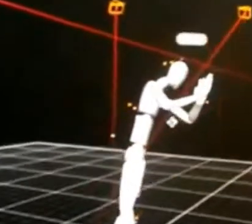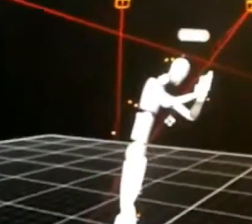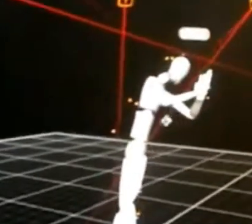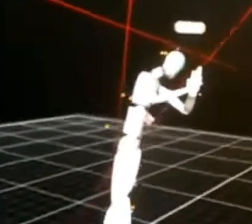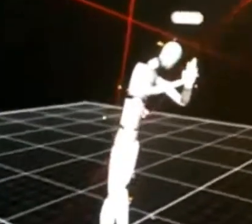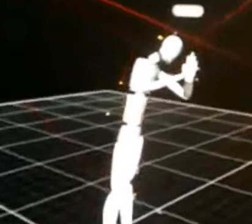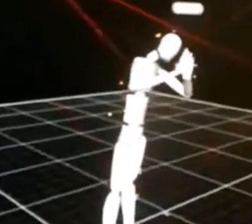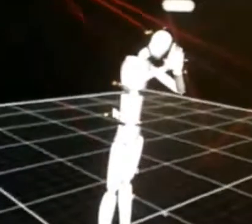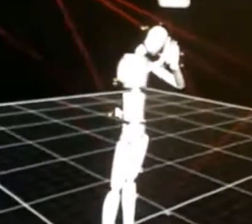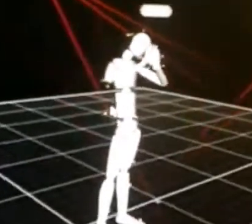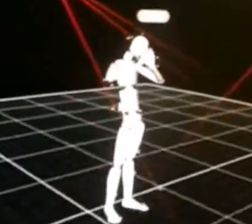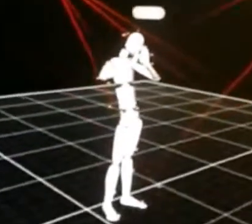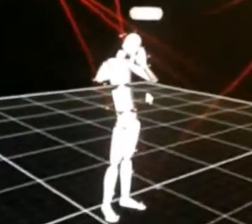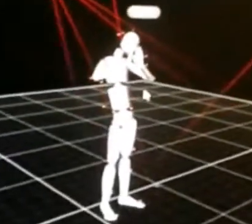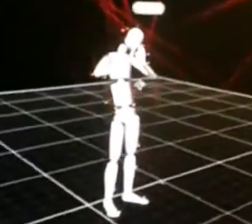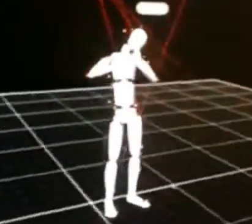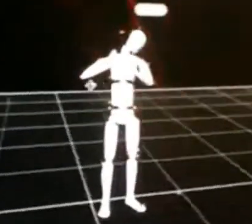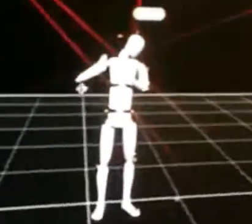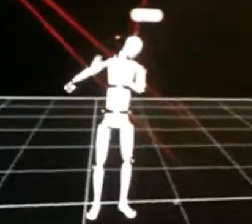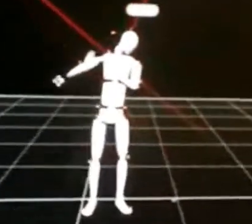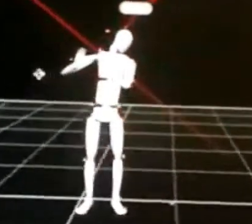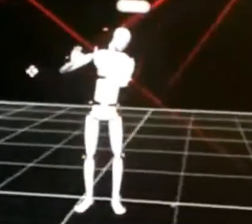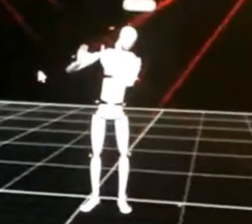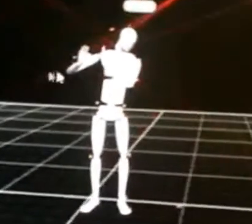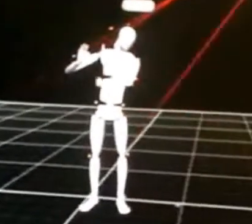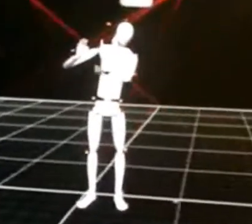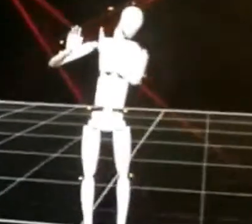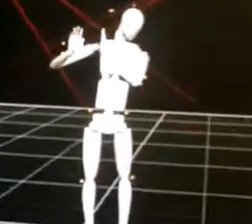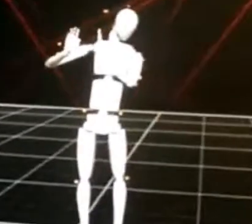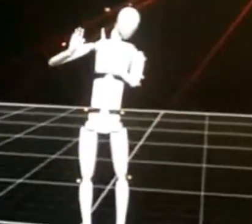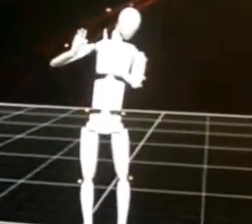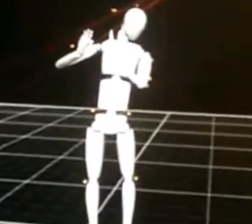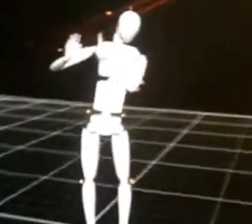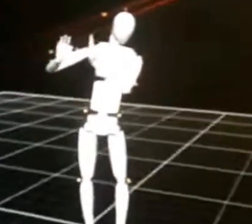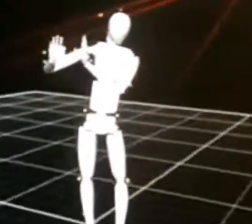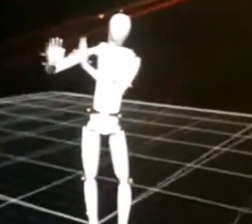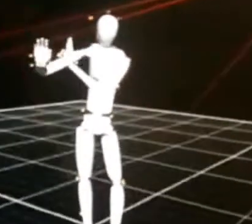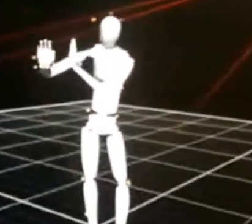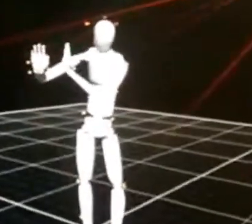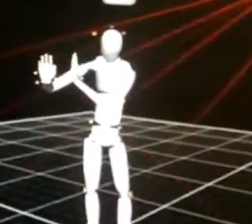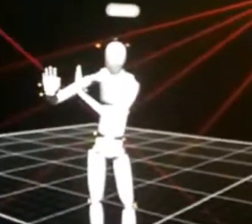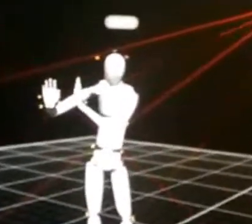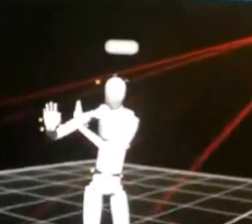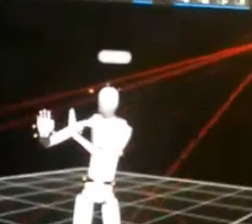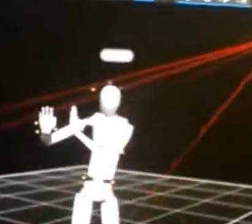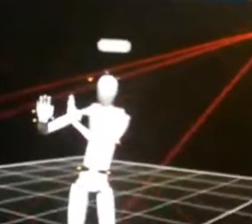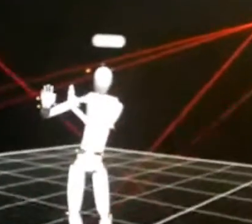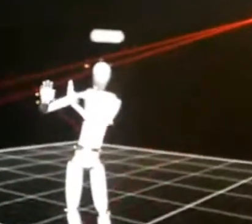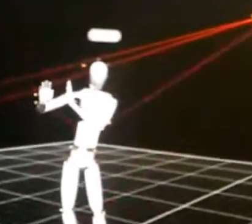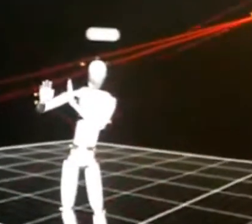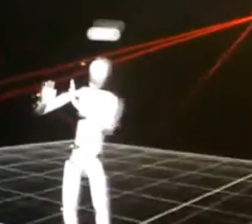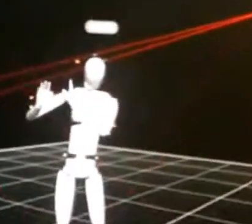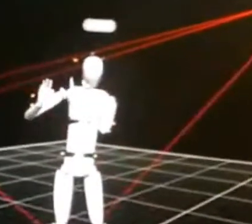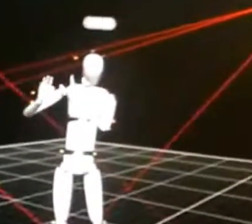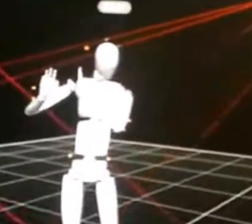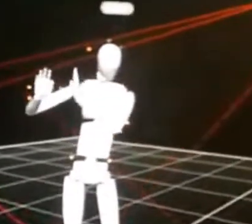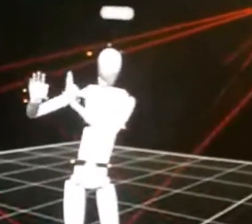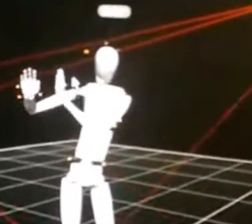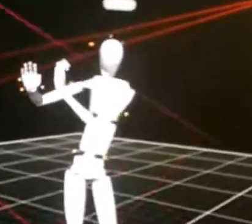Certo. A gente calibrando isso daí, iria... É o de menos, Sim, é o de menos mesmo.